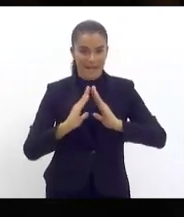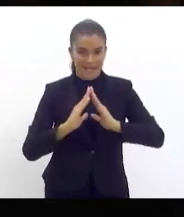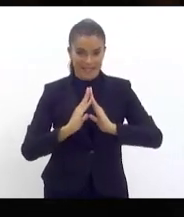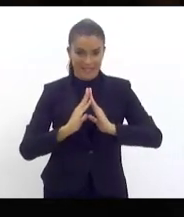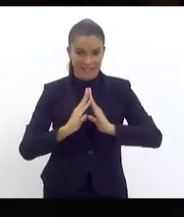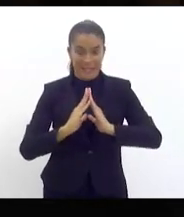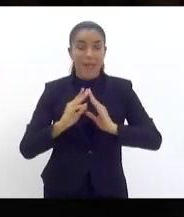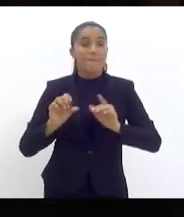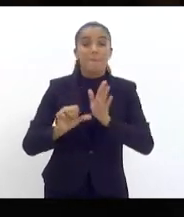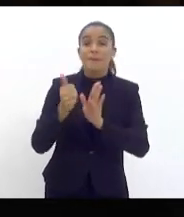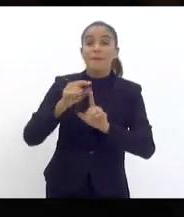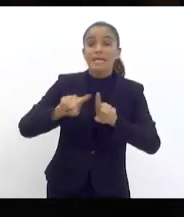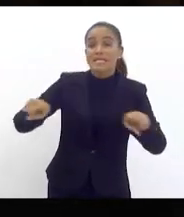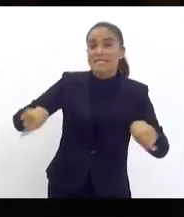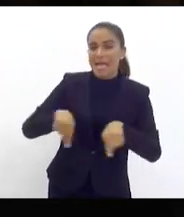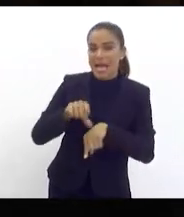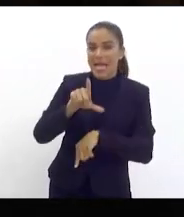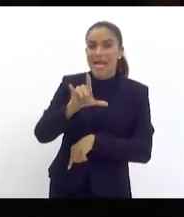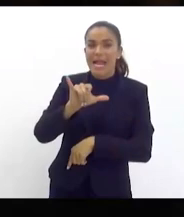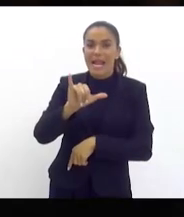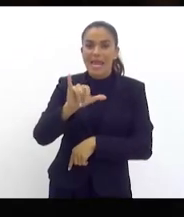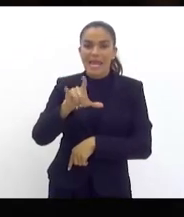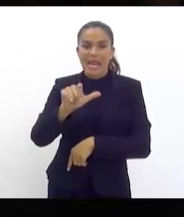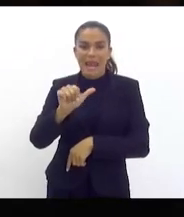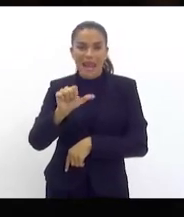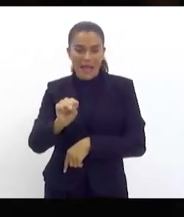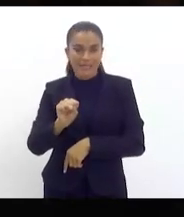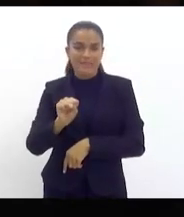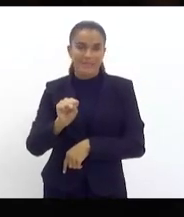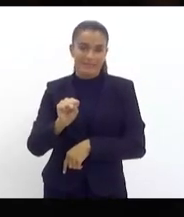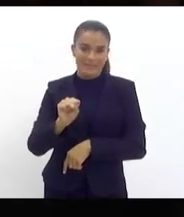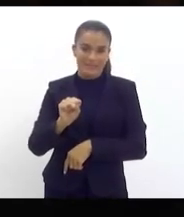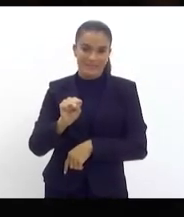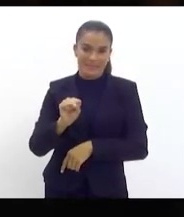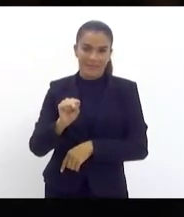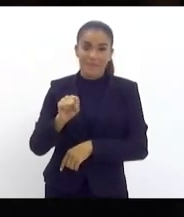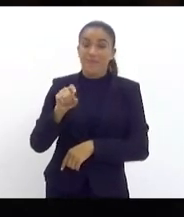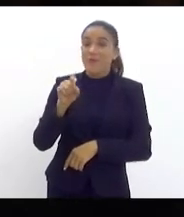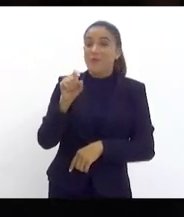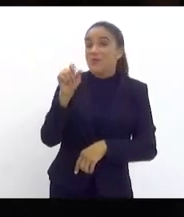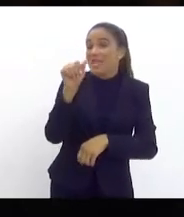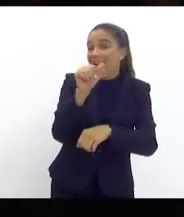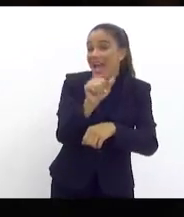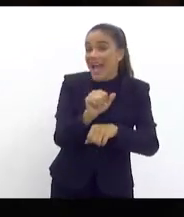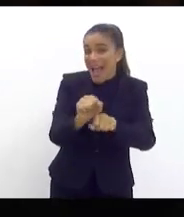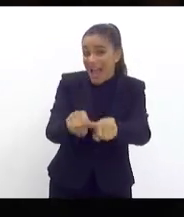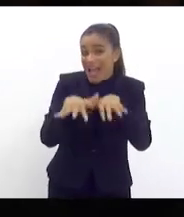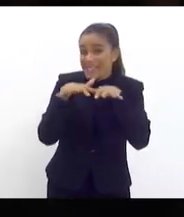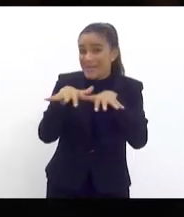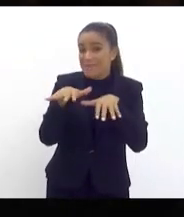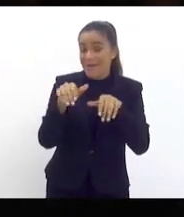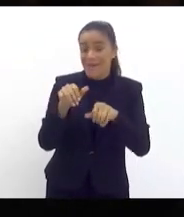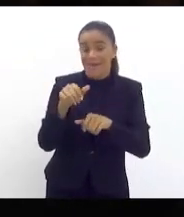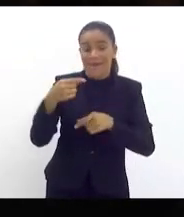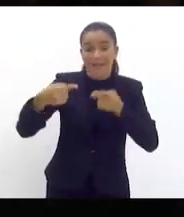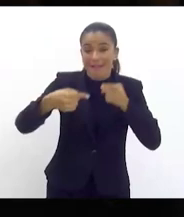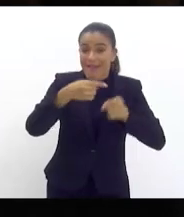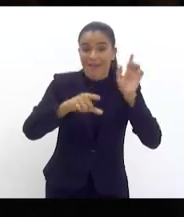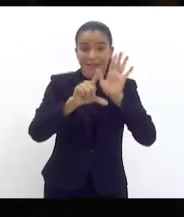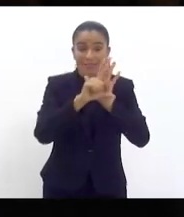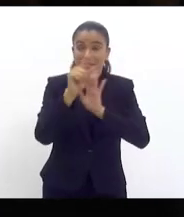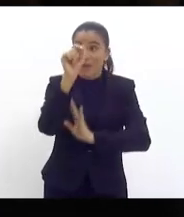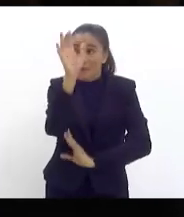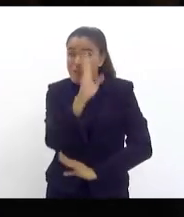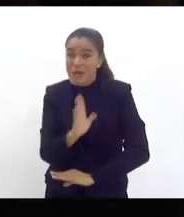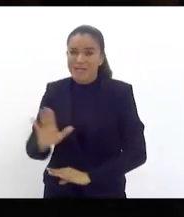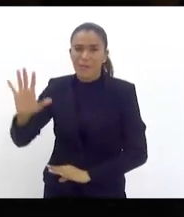a primeira sala lilás de todas as Assembleias Legislativas do Brasil. Ou seja, eu tenho